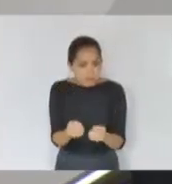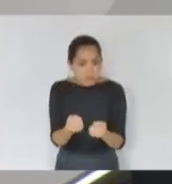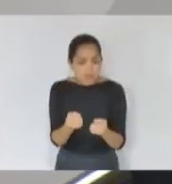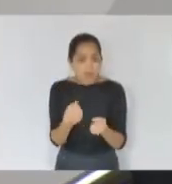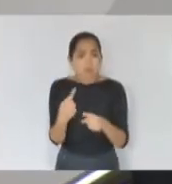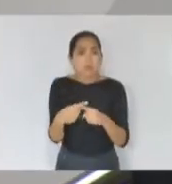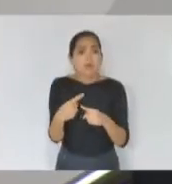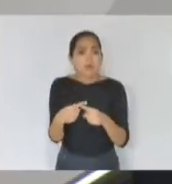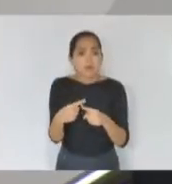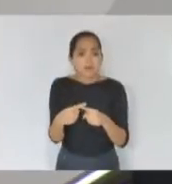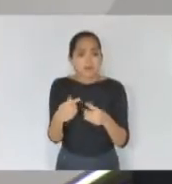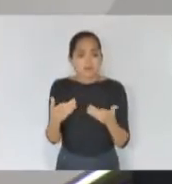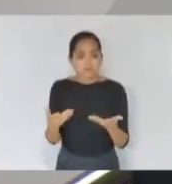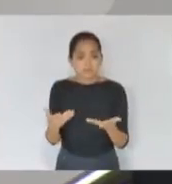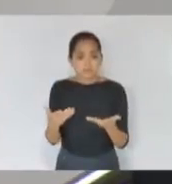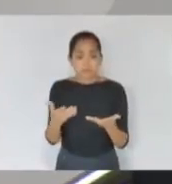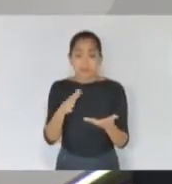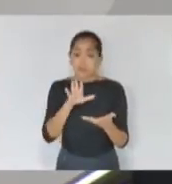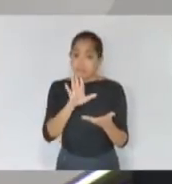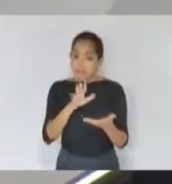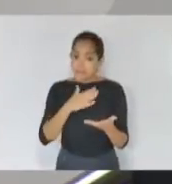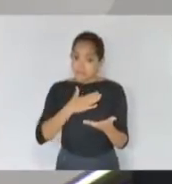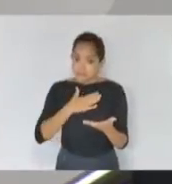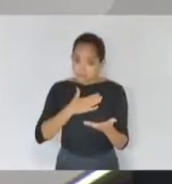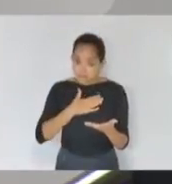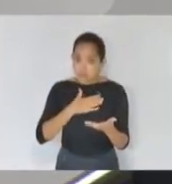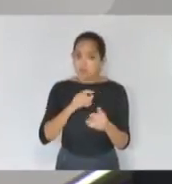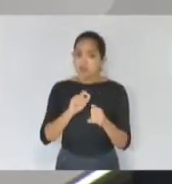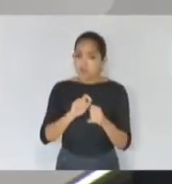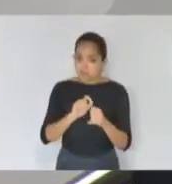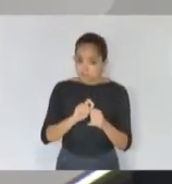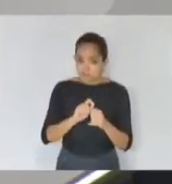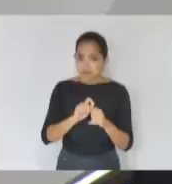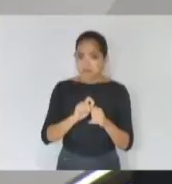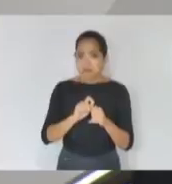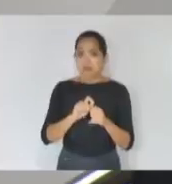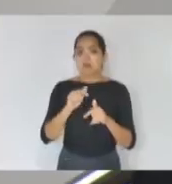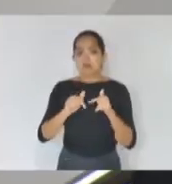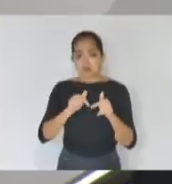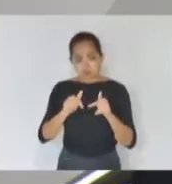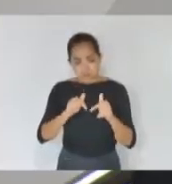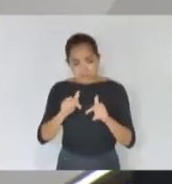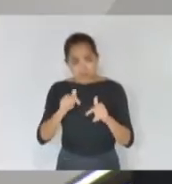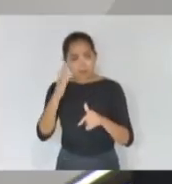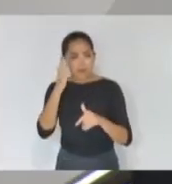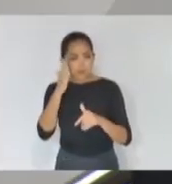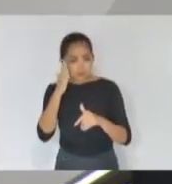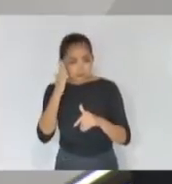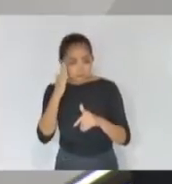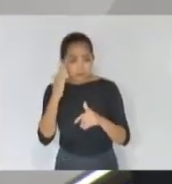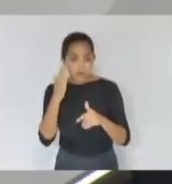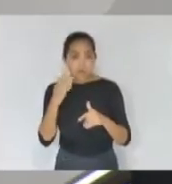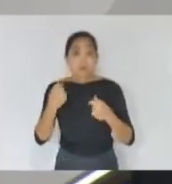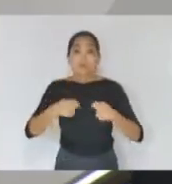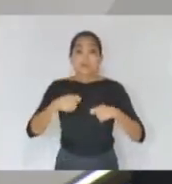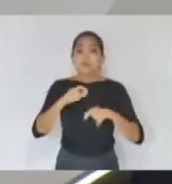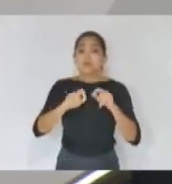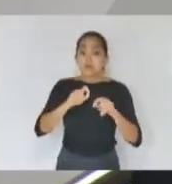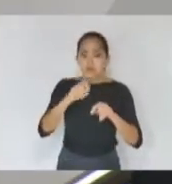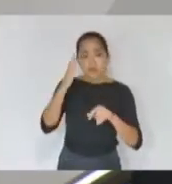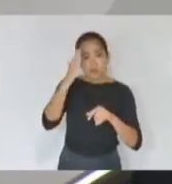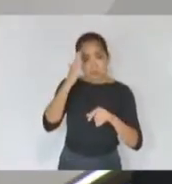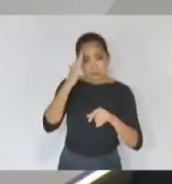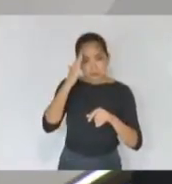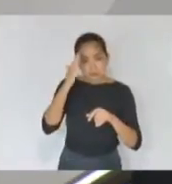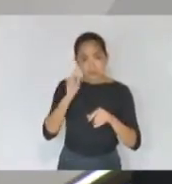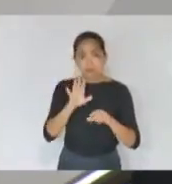repente, por quê? Mas eu fiz trabalho de casa. Eu sei o que a minha Itajaí precisa. Então, senhor prefeito, não se